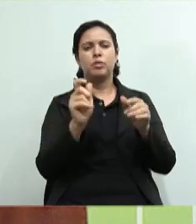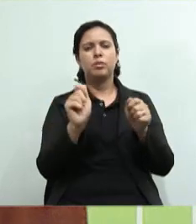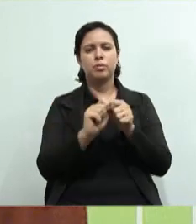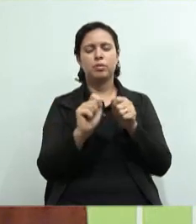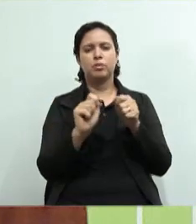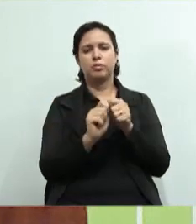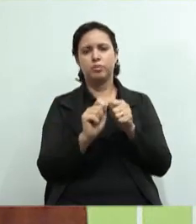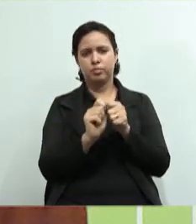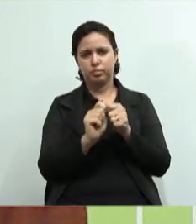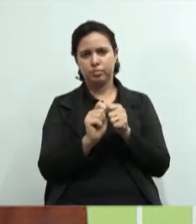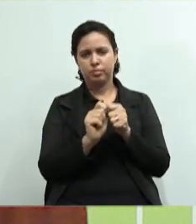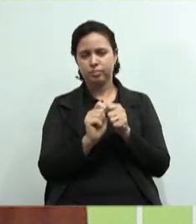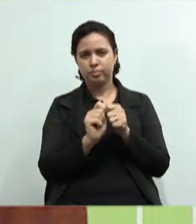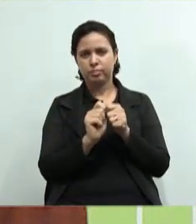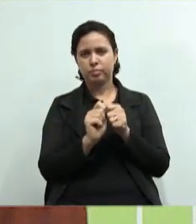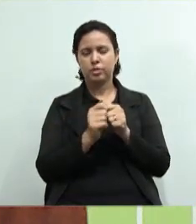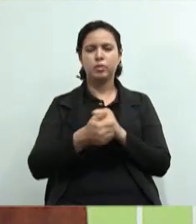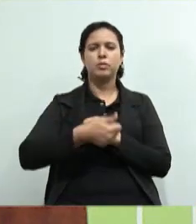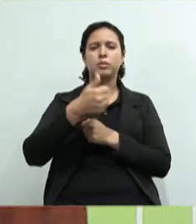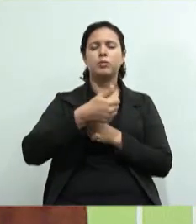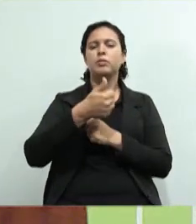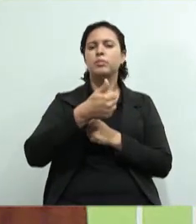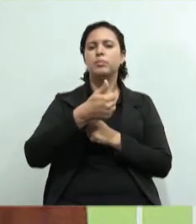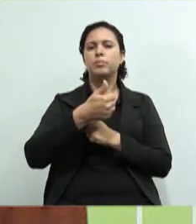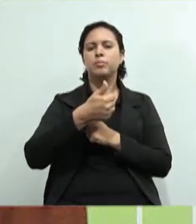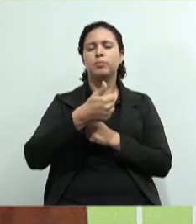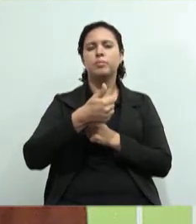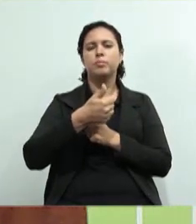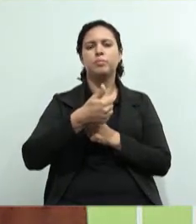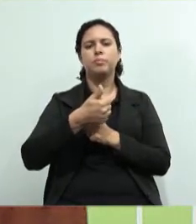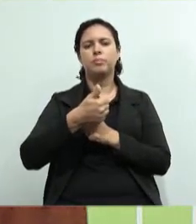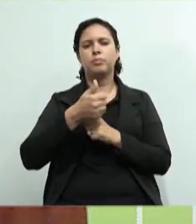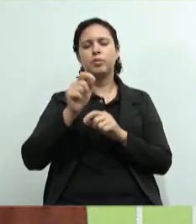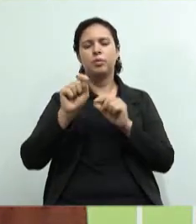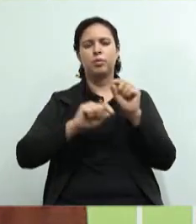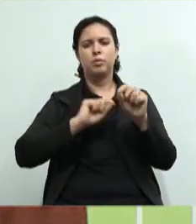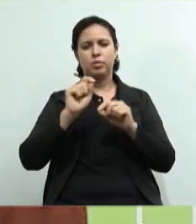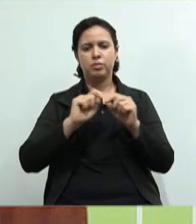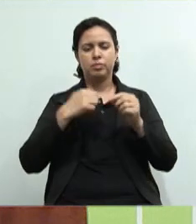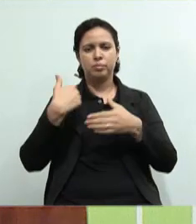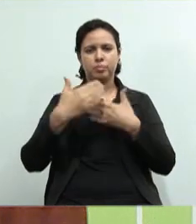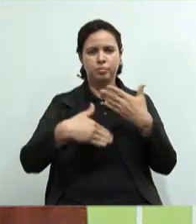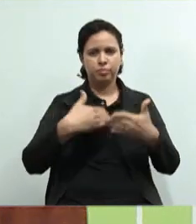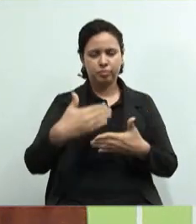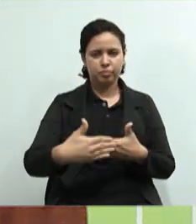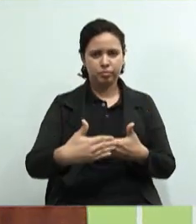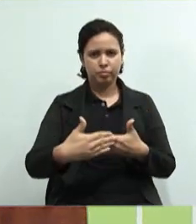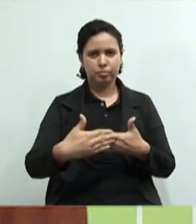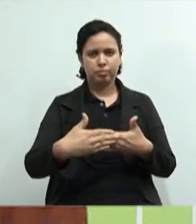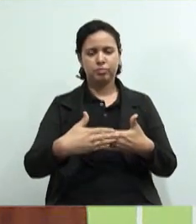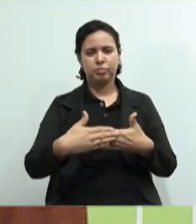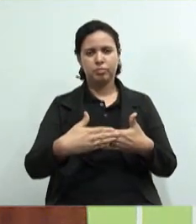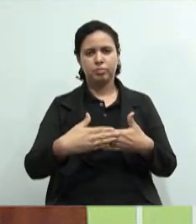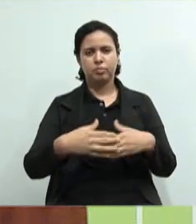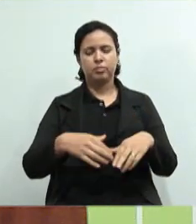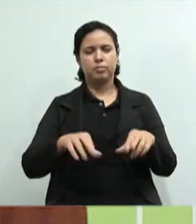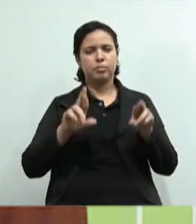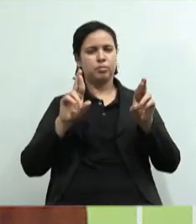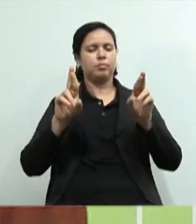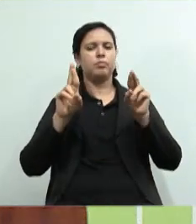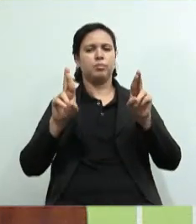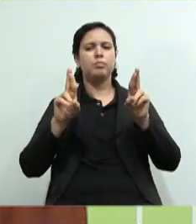faz. O que, que eu faço primeiro, o que, que eu vou desenvolver, tomar as